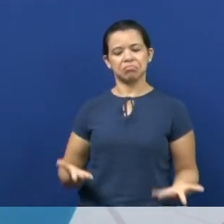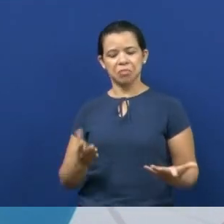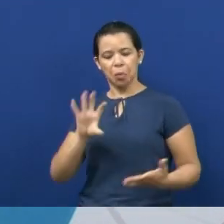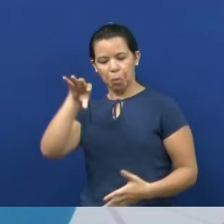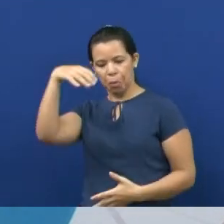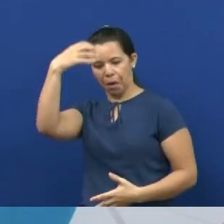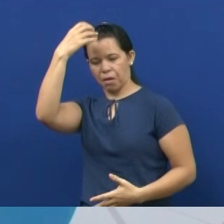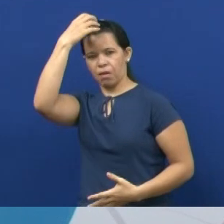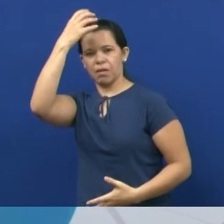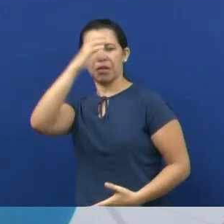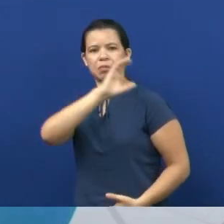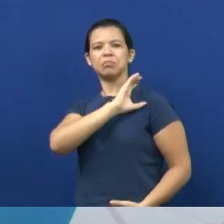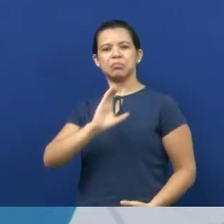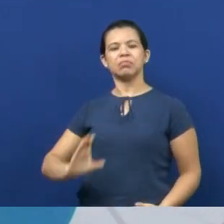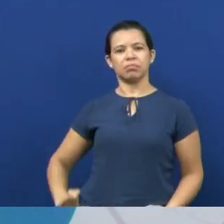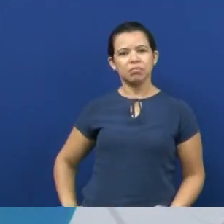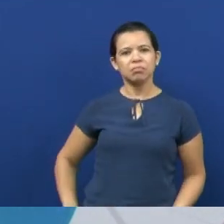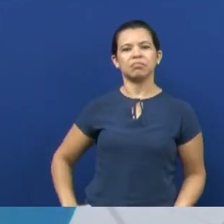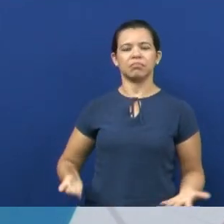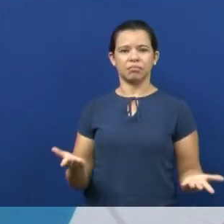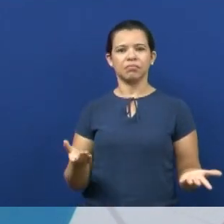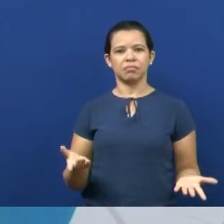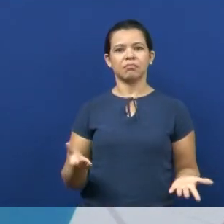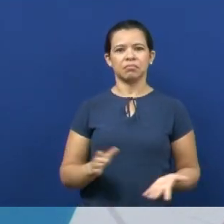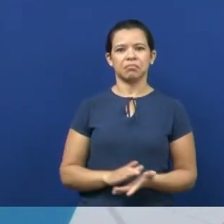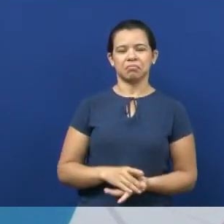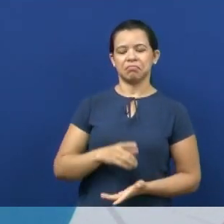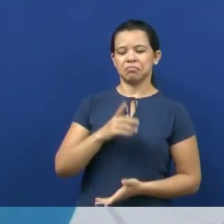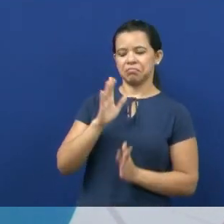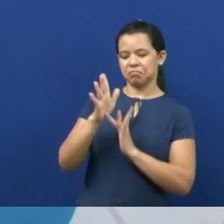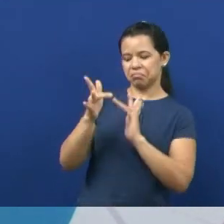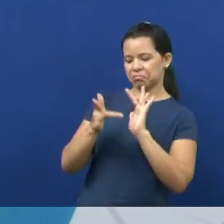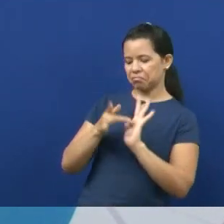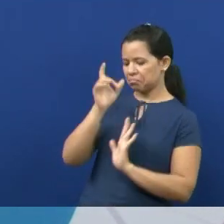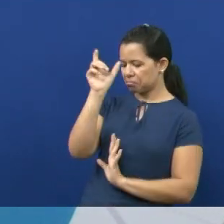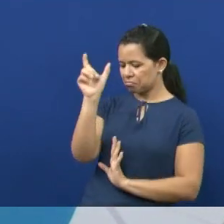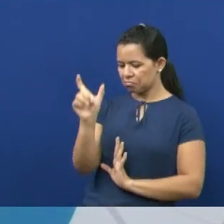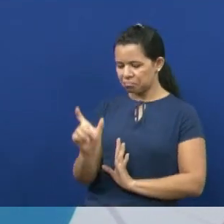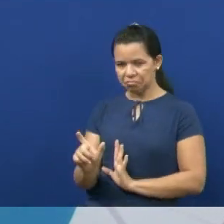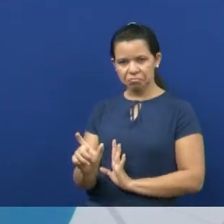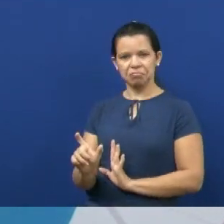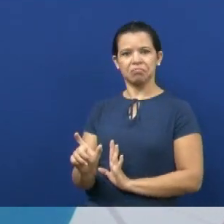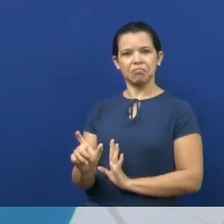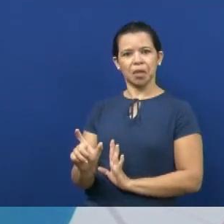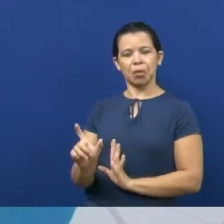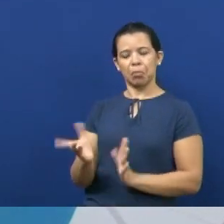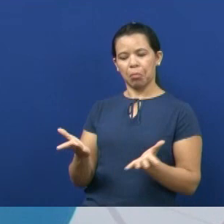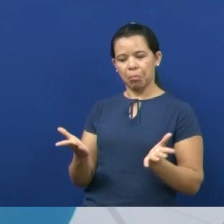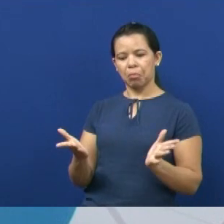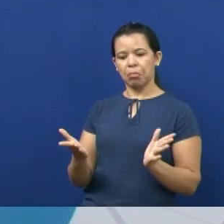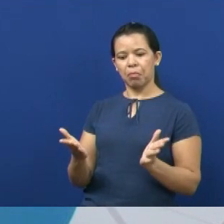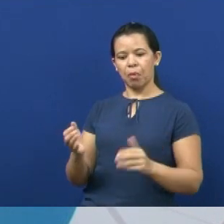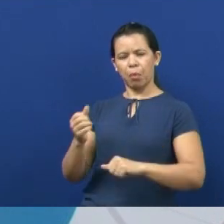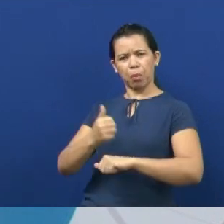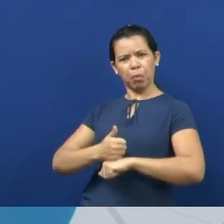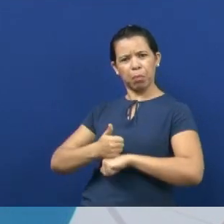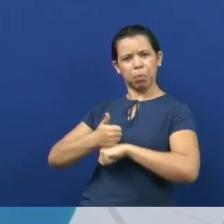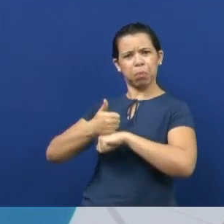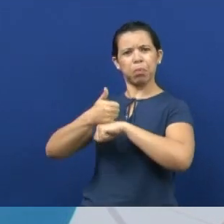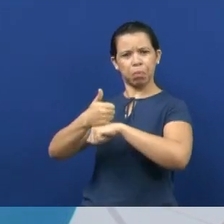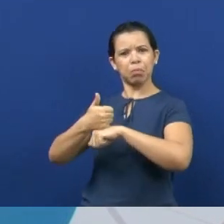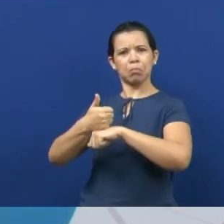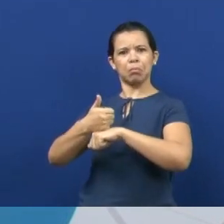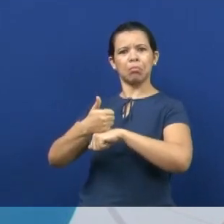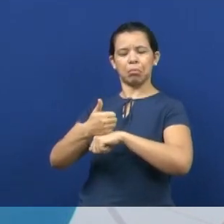tem vários aspectos na sua pessoa que concentra uma liderança eficaz,